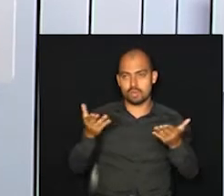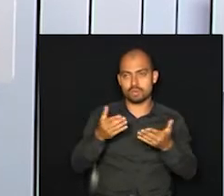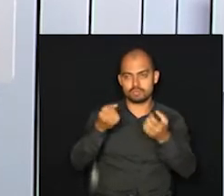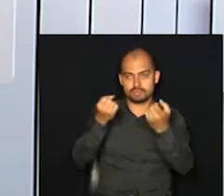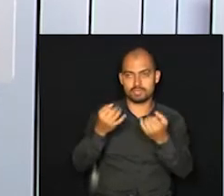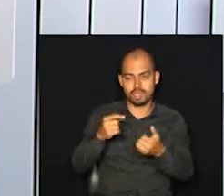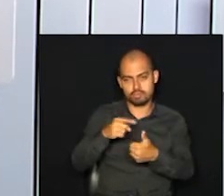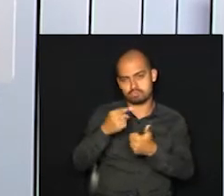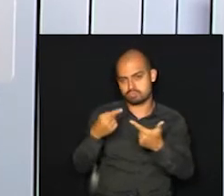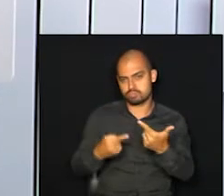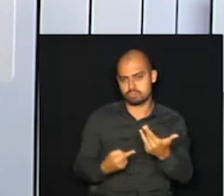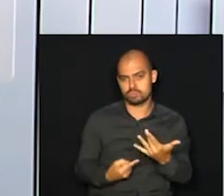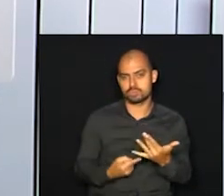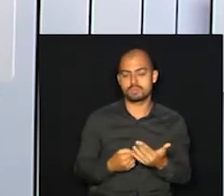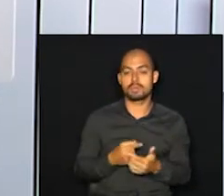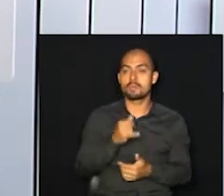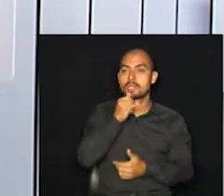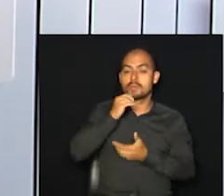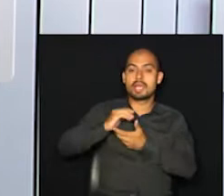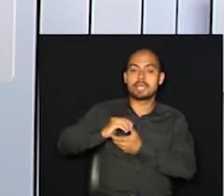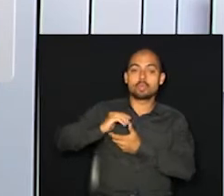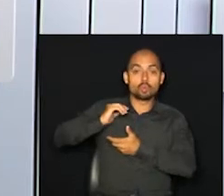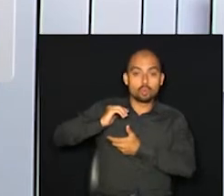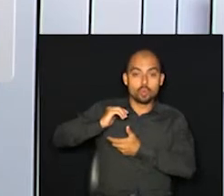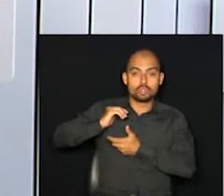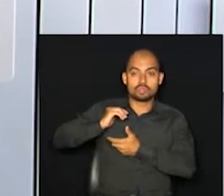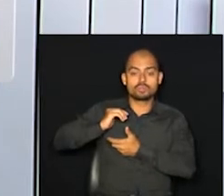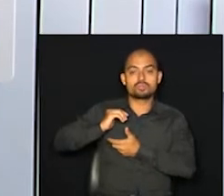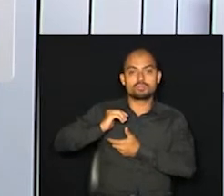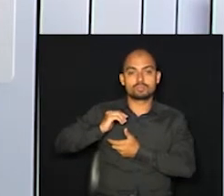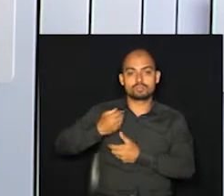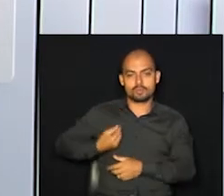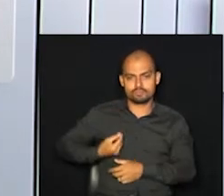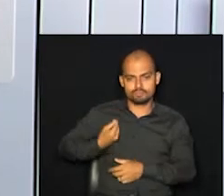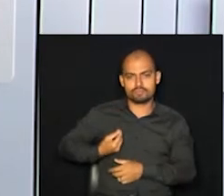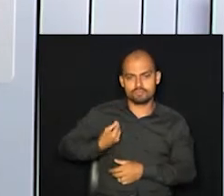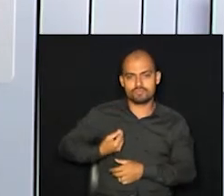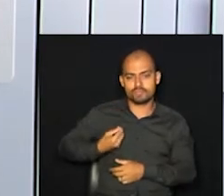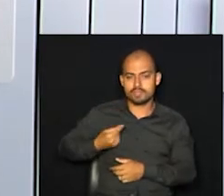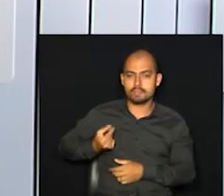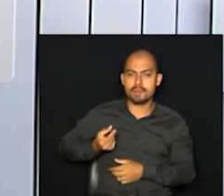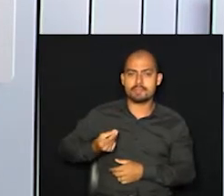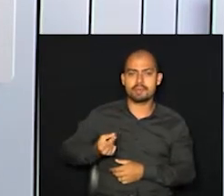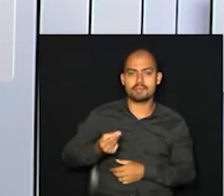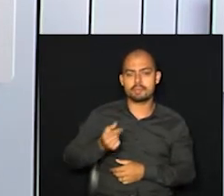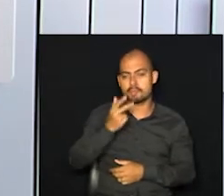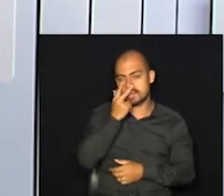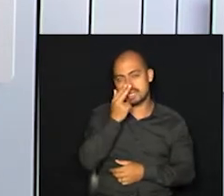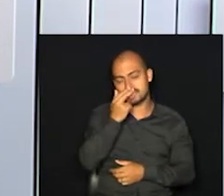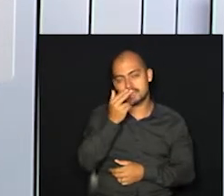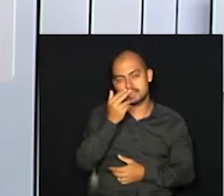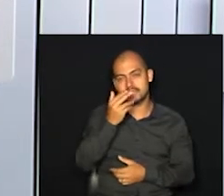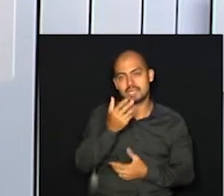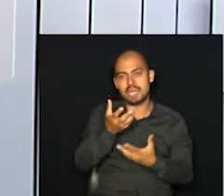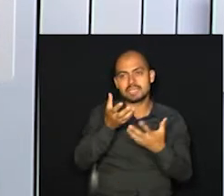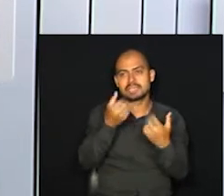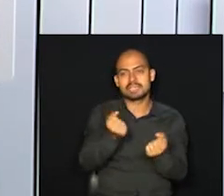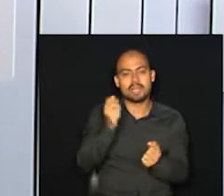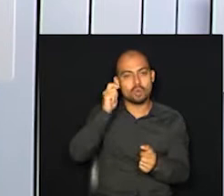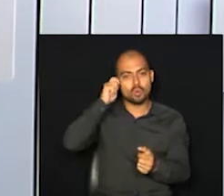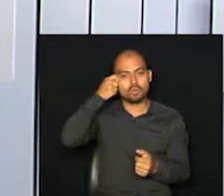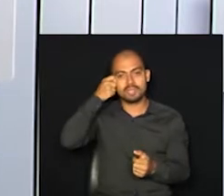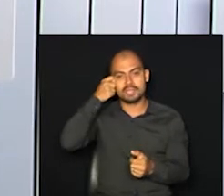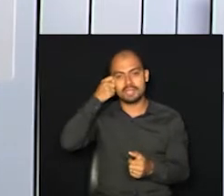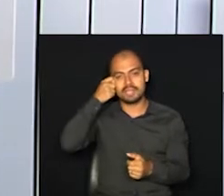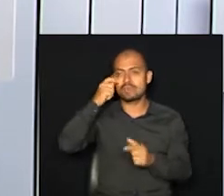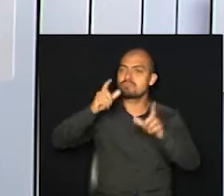exemplo, algumas pessoas idosas que conviveram ao longo da vida como se fosse algo aceitável o negro não aparecer na televisão